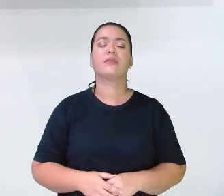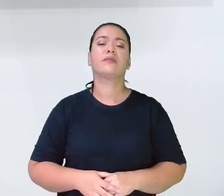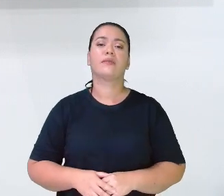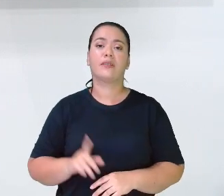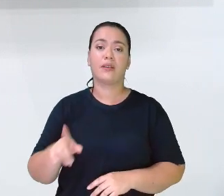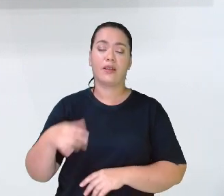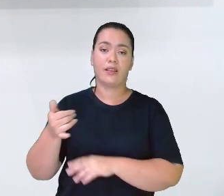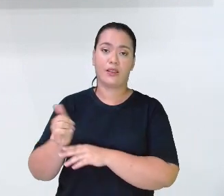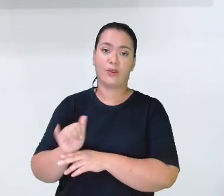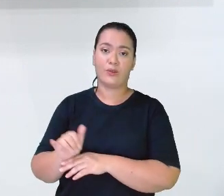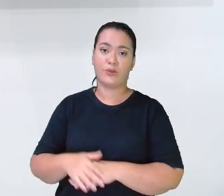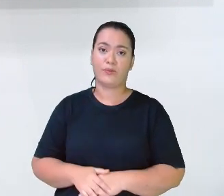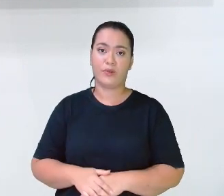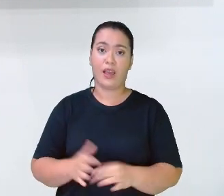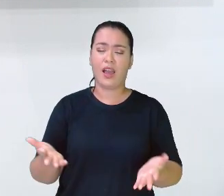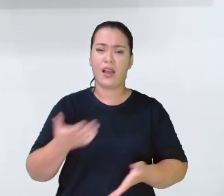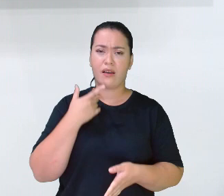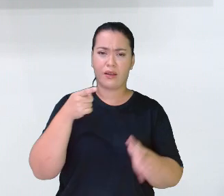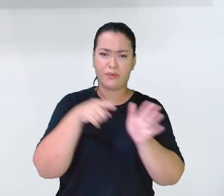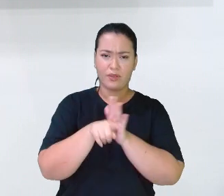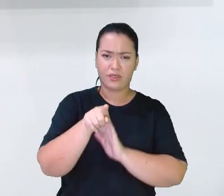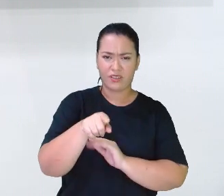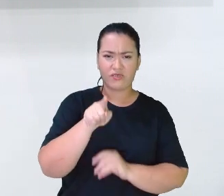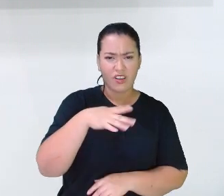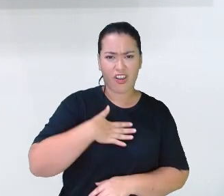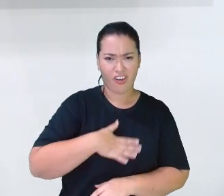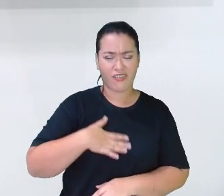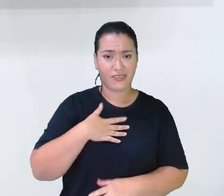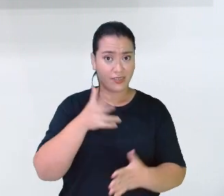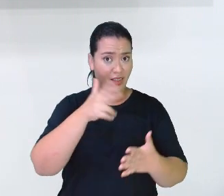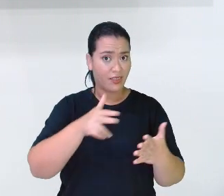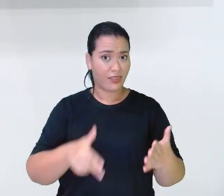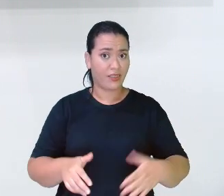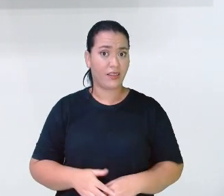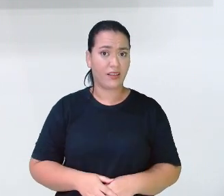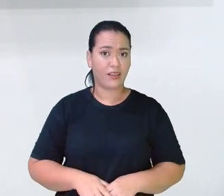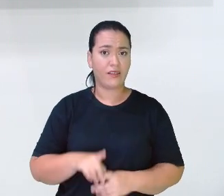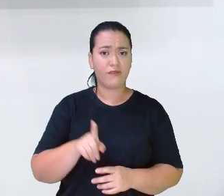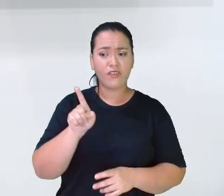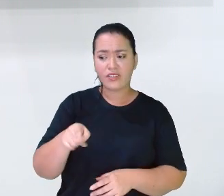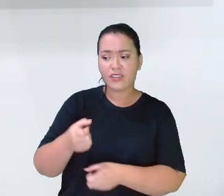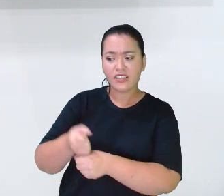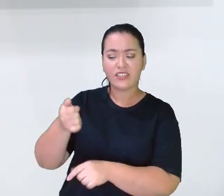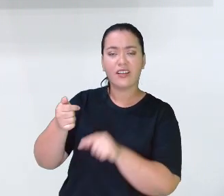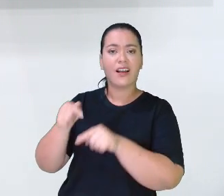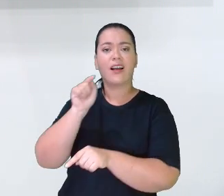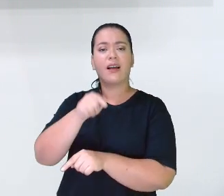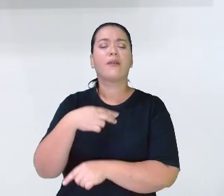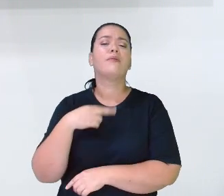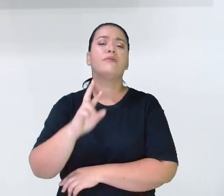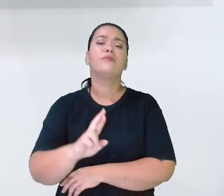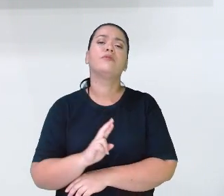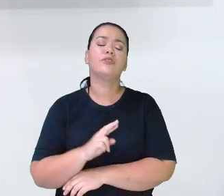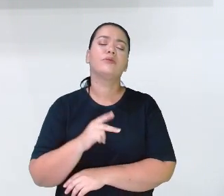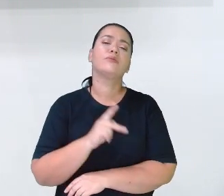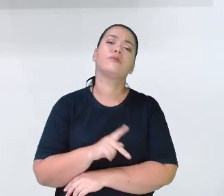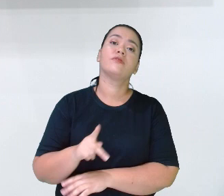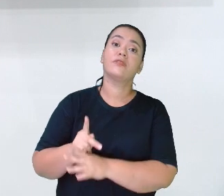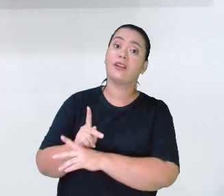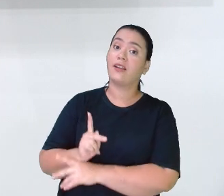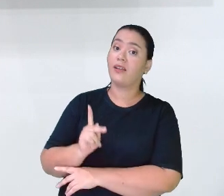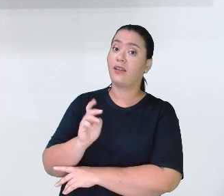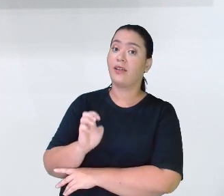do YouTube. Perguntinha, você gosta de ler? Você que já está no chat dando bom dia, responde para a professora Kedma